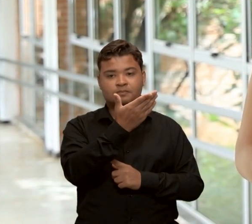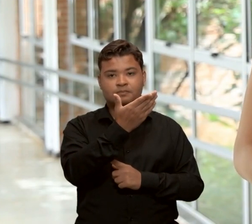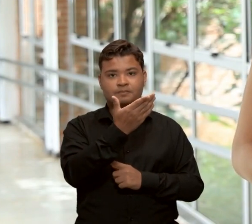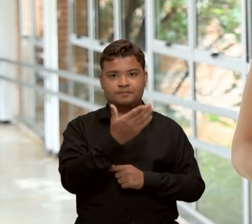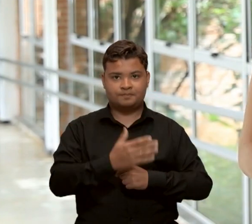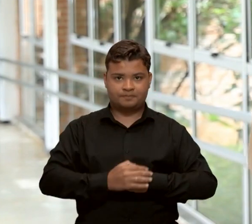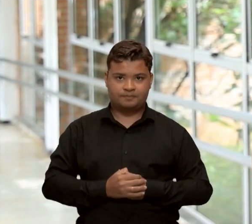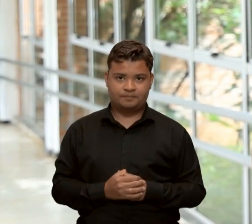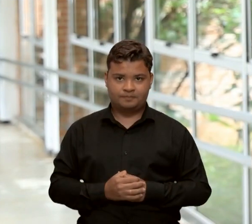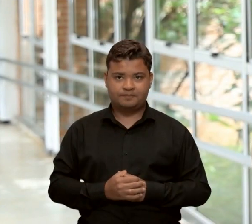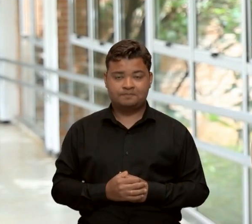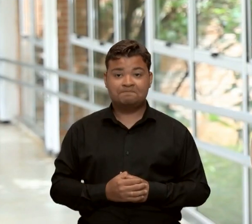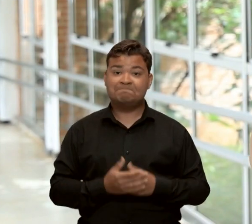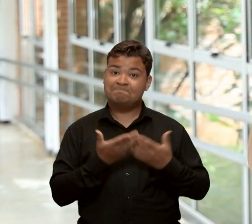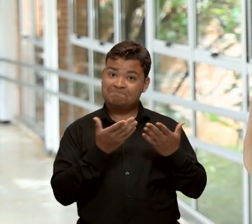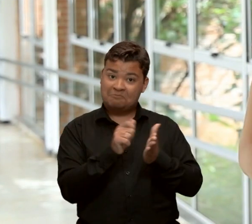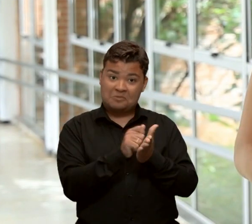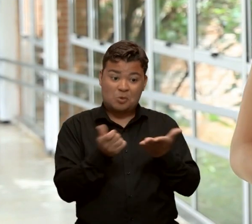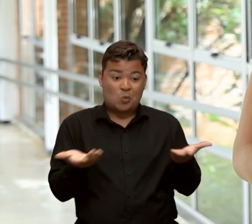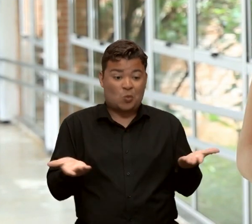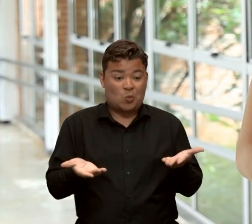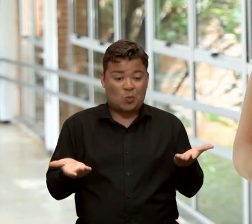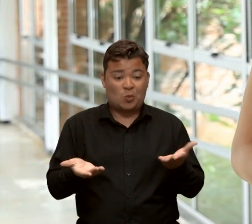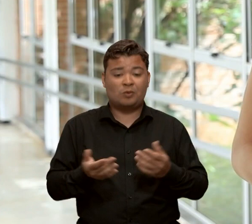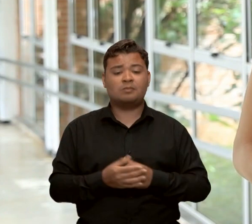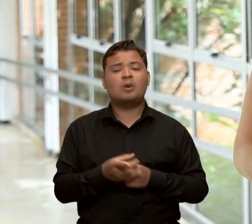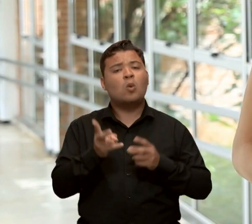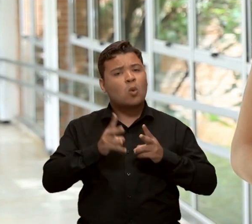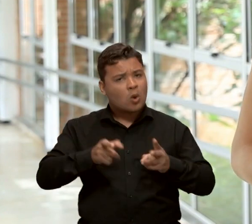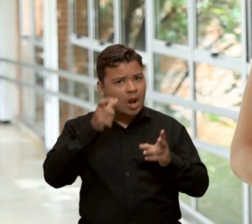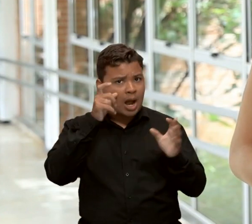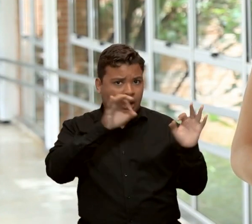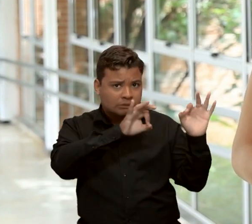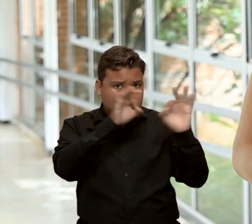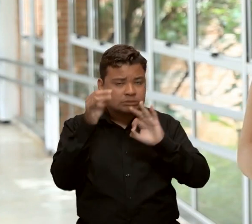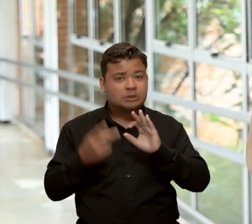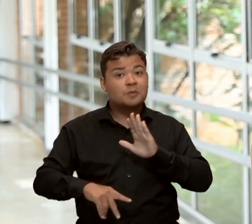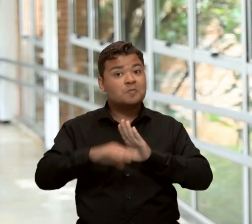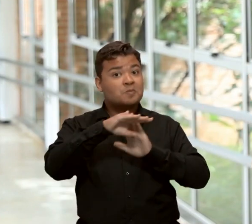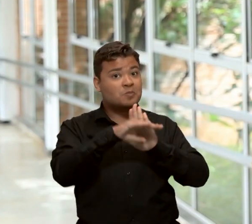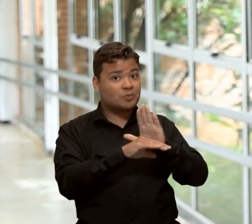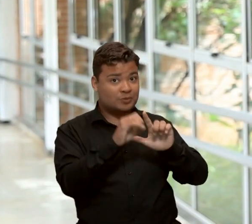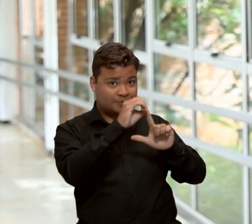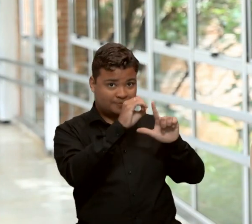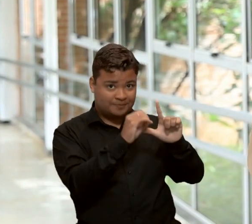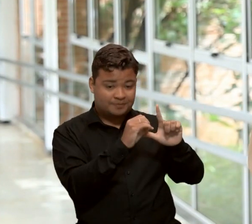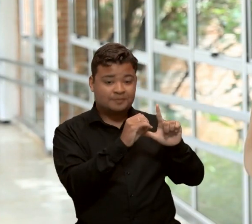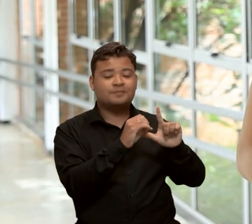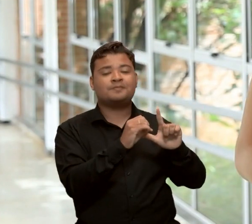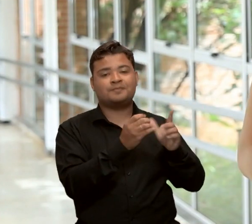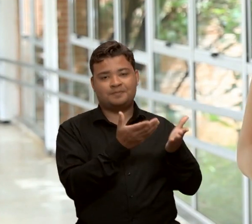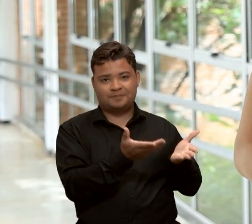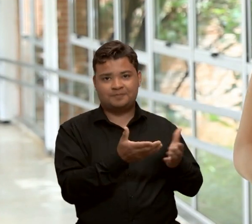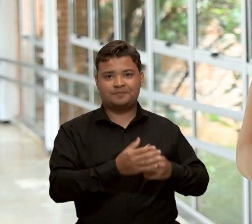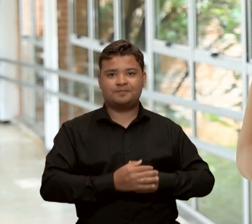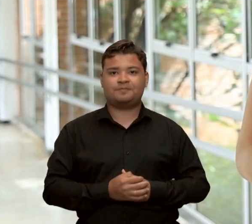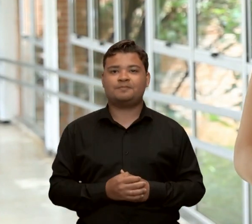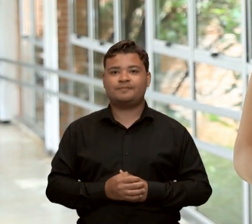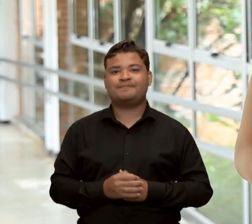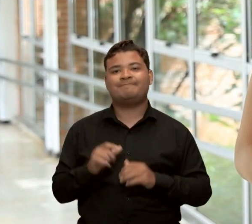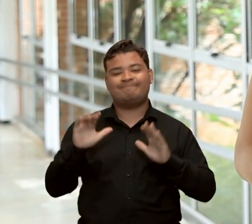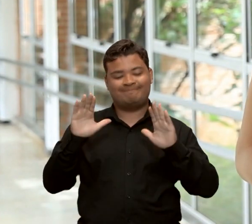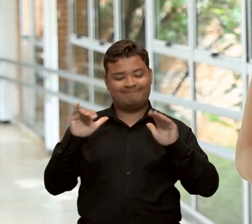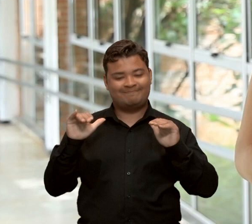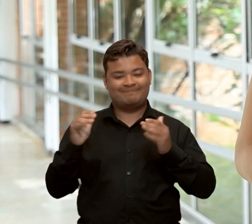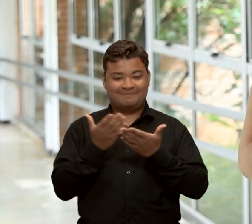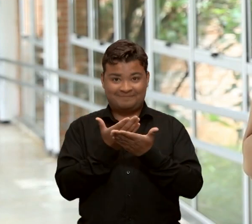projeto-ecidade.fave.ufg.br. Essa foi a nossa agenda de hoje. Continue acompanhando a nossa programação aqui na TV UFG. Eu me despeço